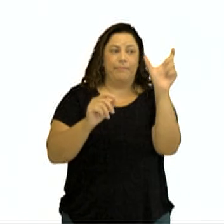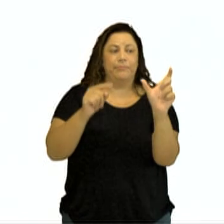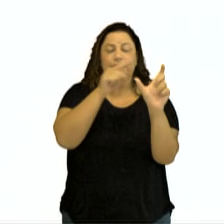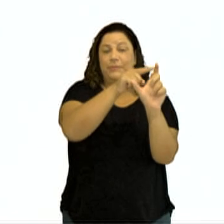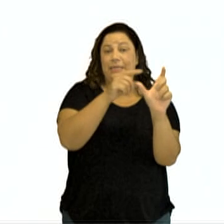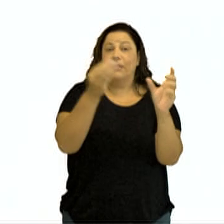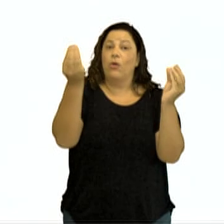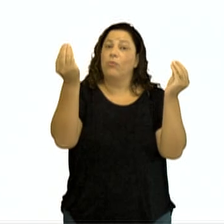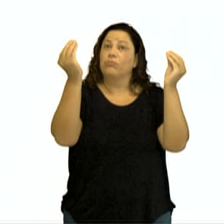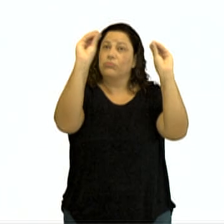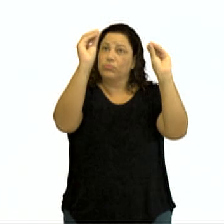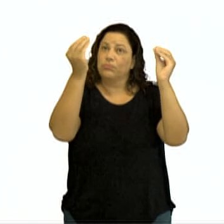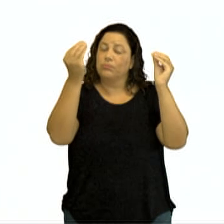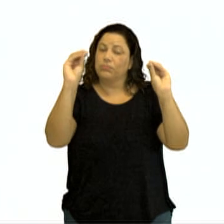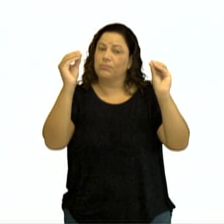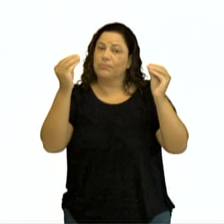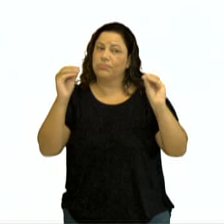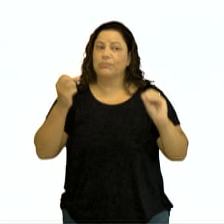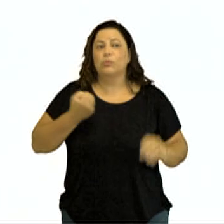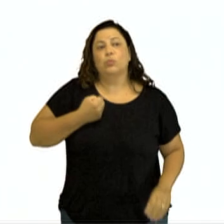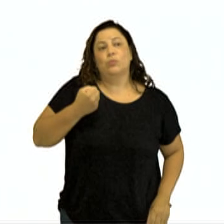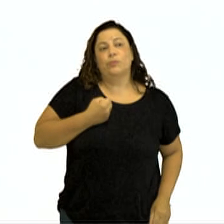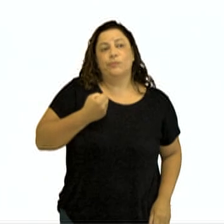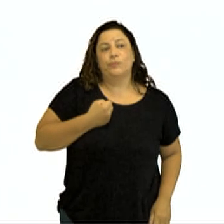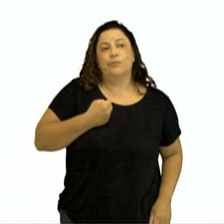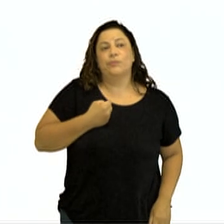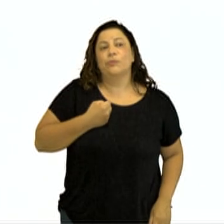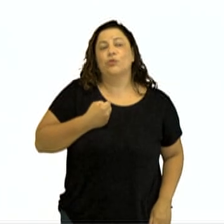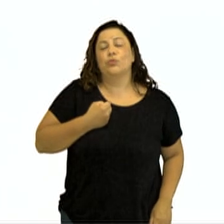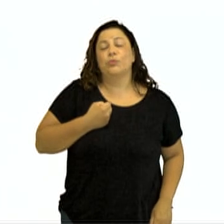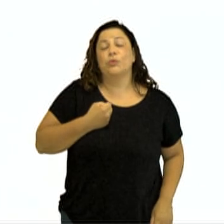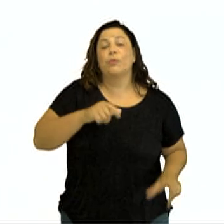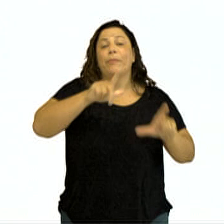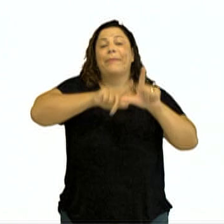frases. A. O número atômico é representado pela letra